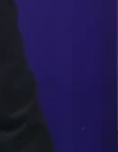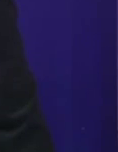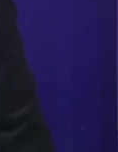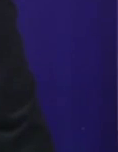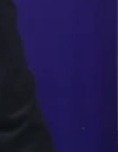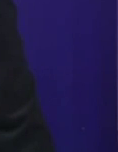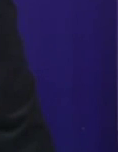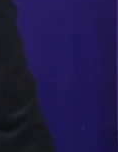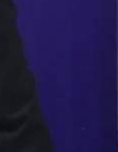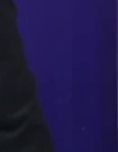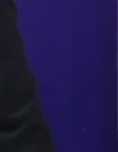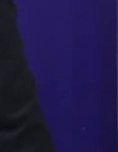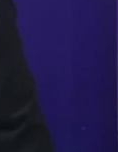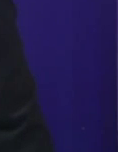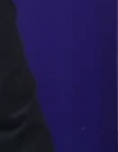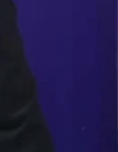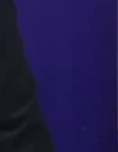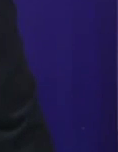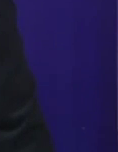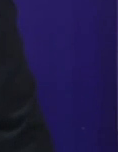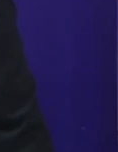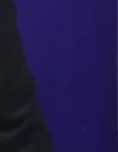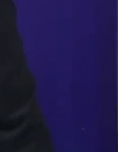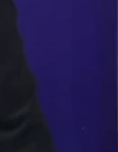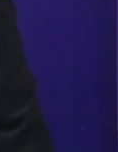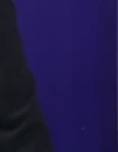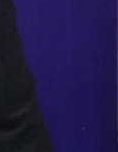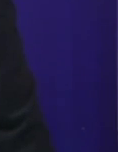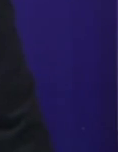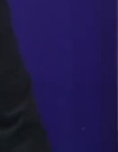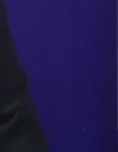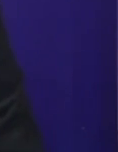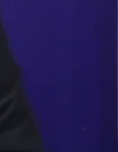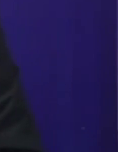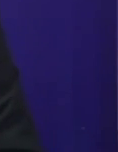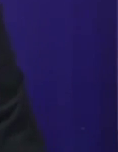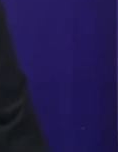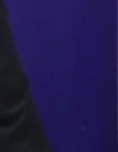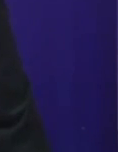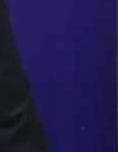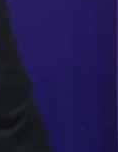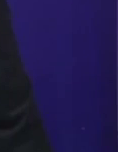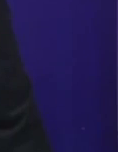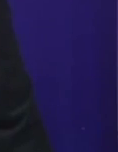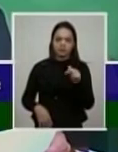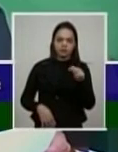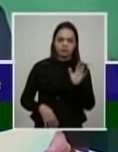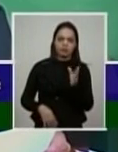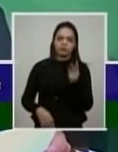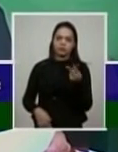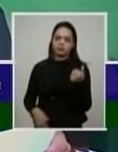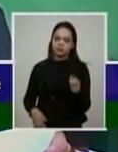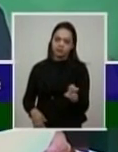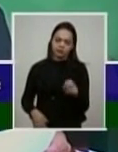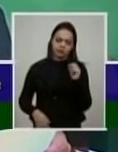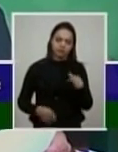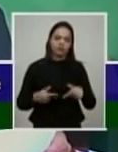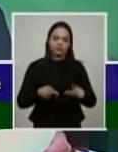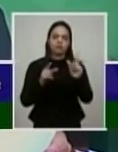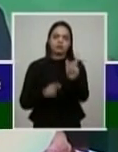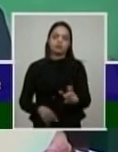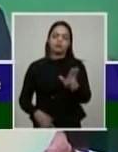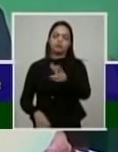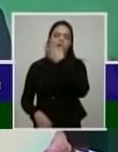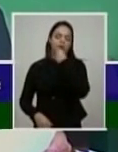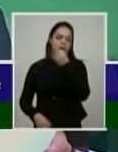valor abusivo da chamada taxa de pós-utilização foi a questão mais debatida. A primeira sessão